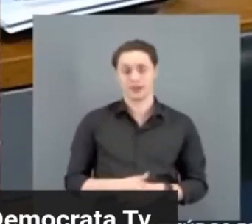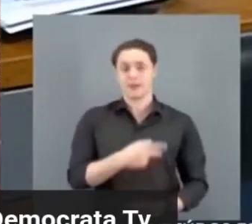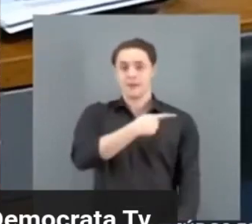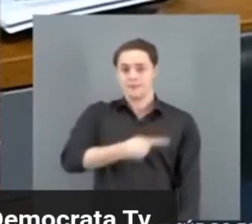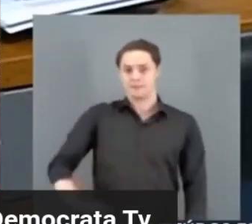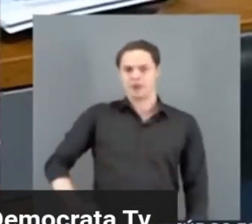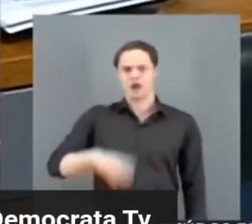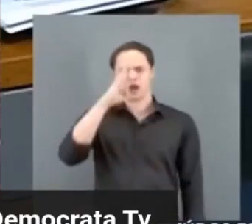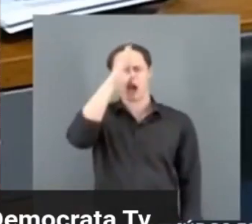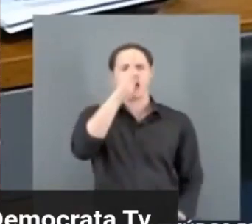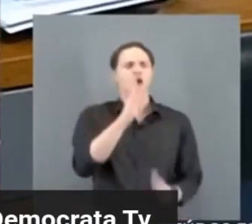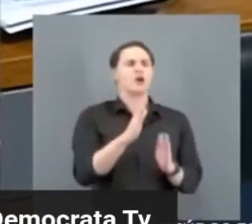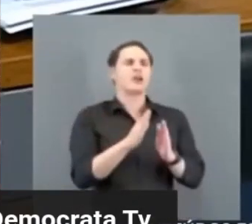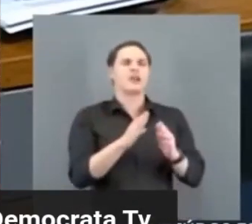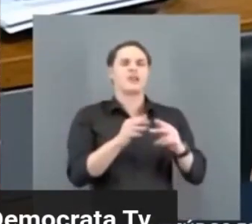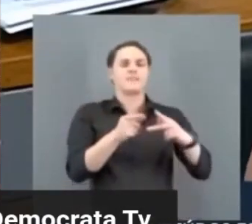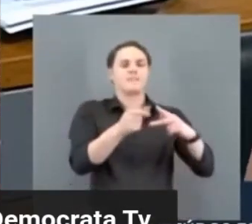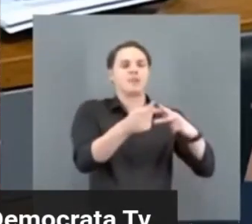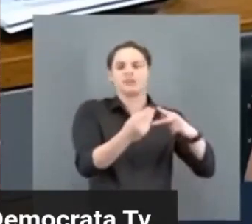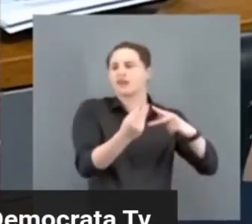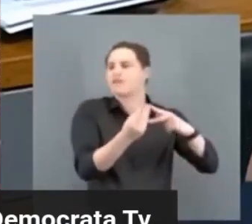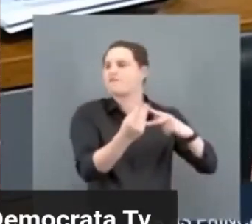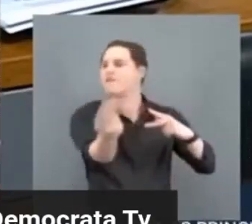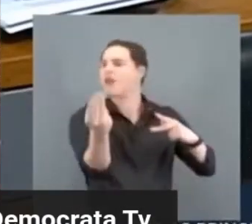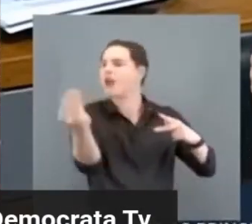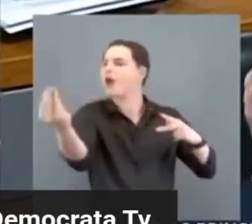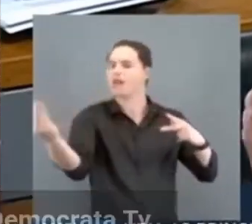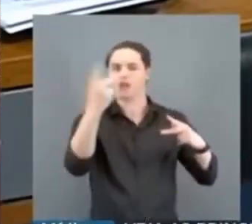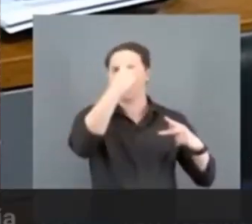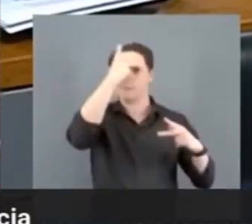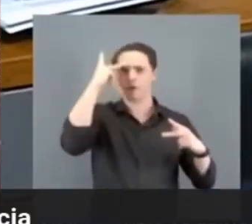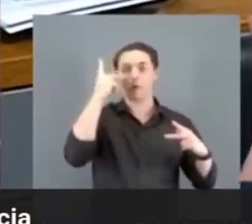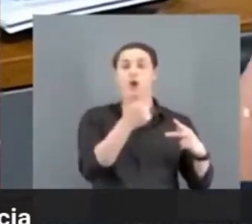Bolsonaro enviasse Pix para esses outros